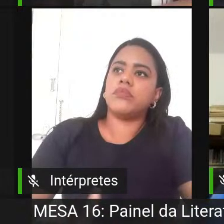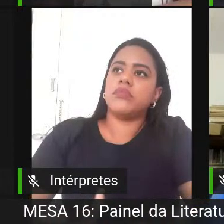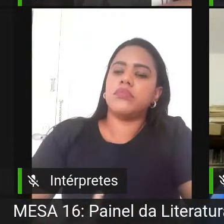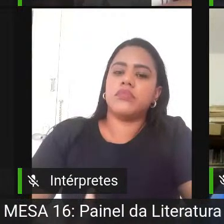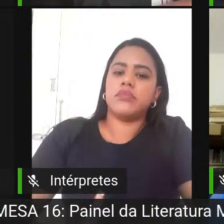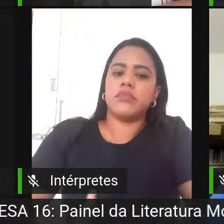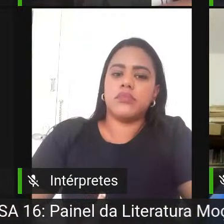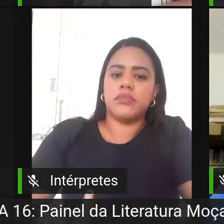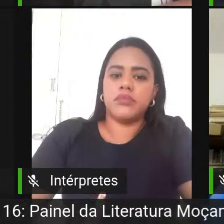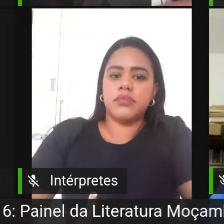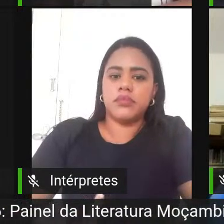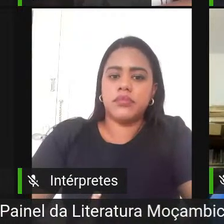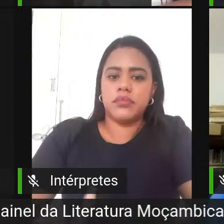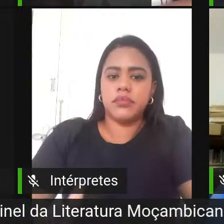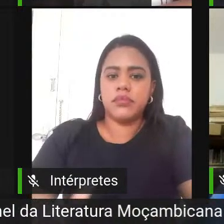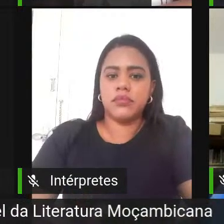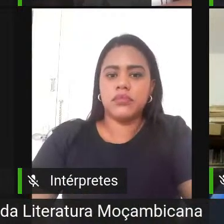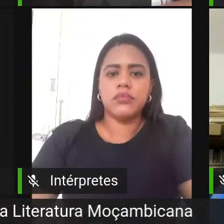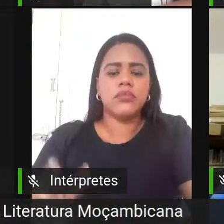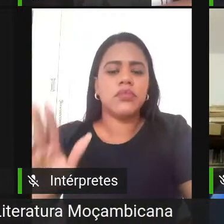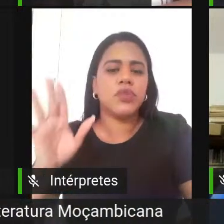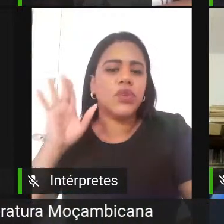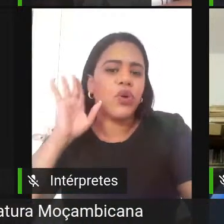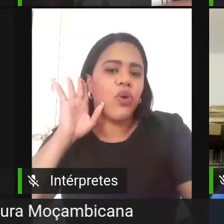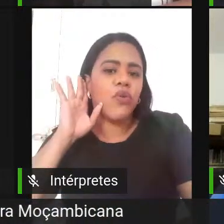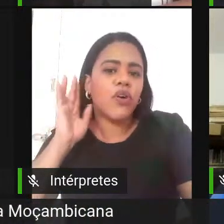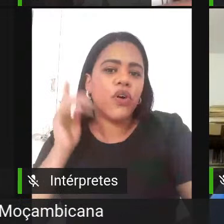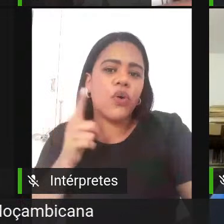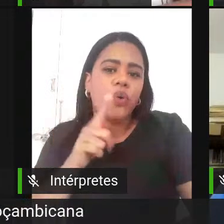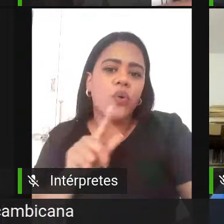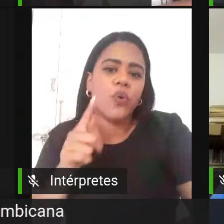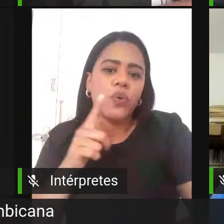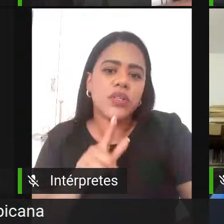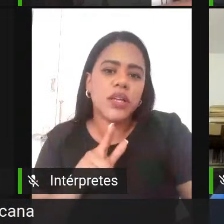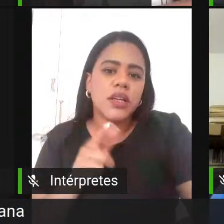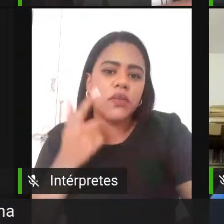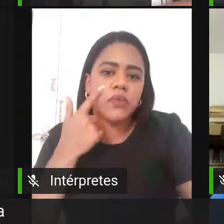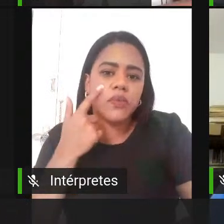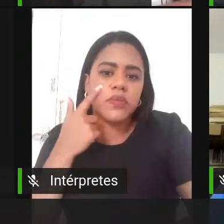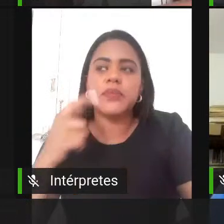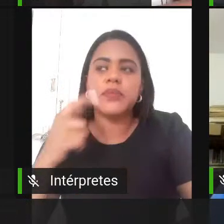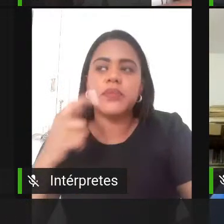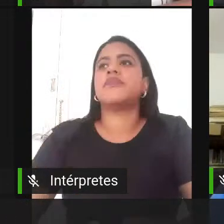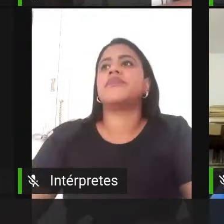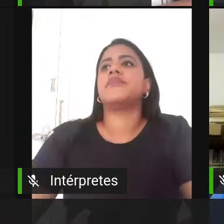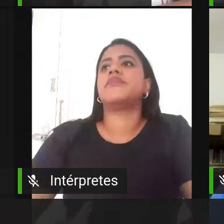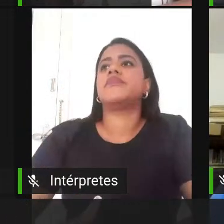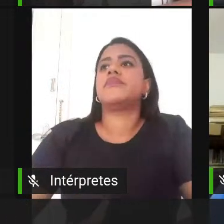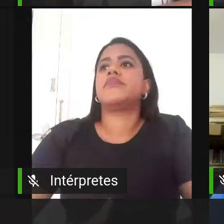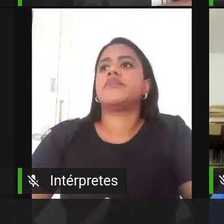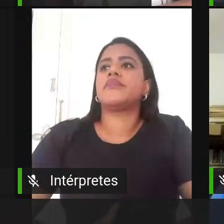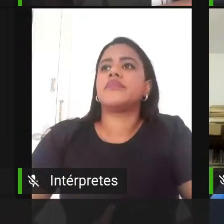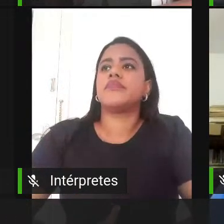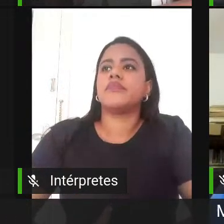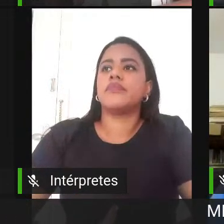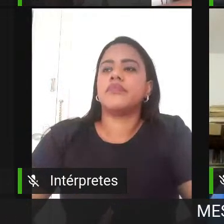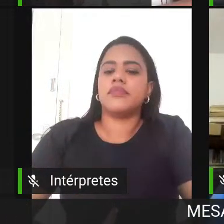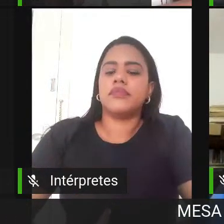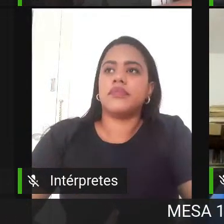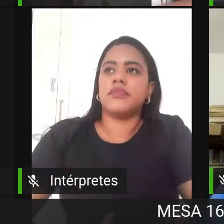Remédios, você consegue nos ouvir? Eu estou ouvindo o José agora. Pronto, a gente já está online, você